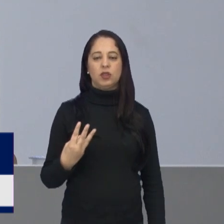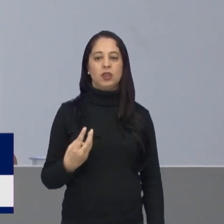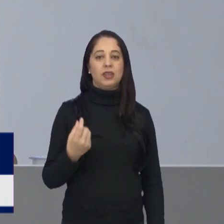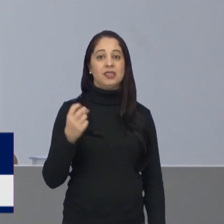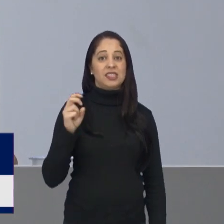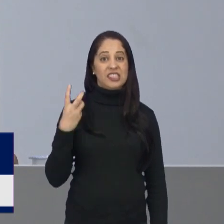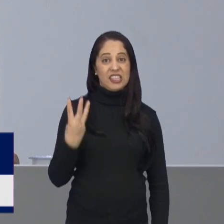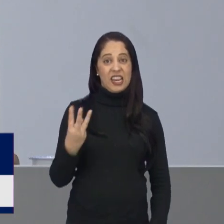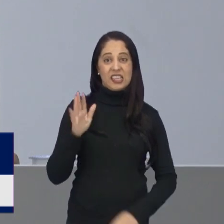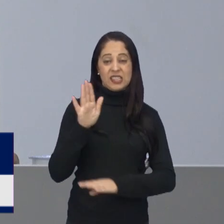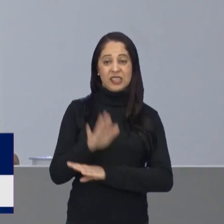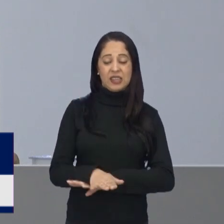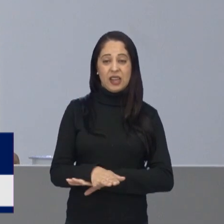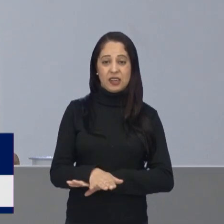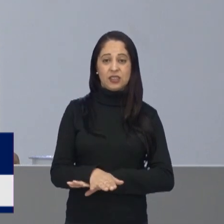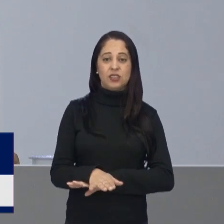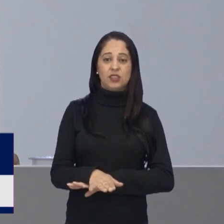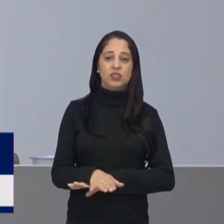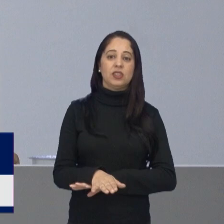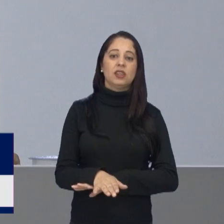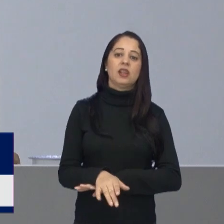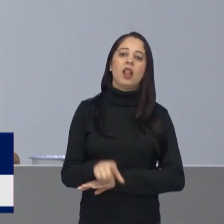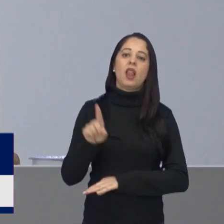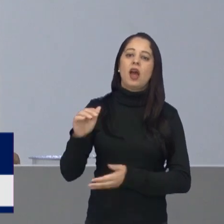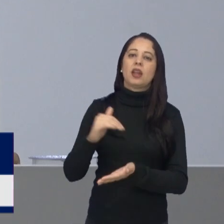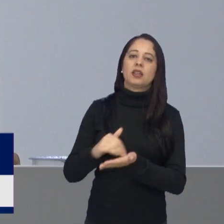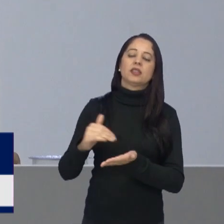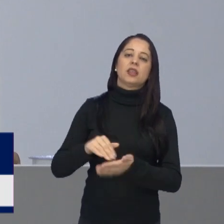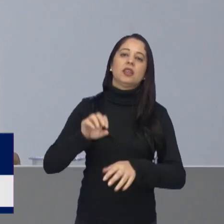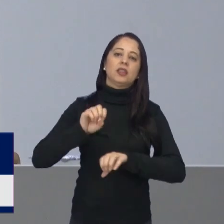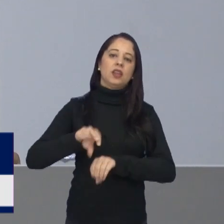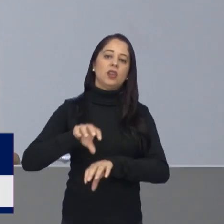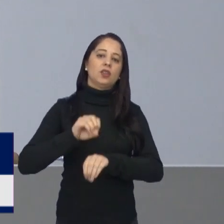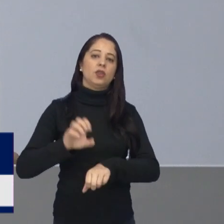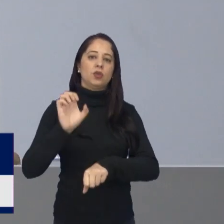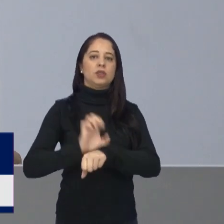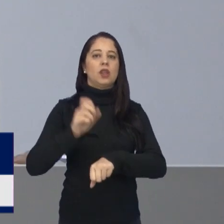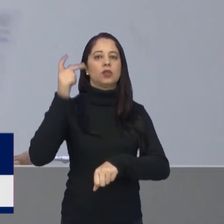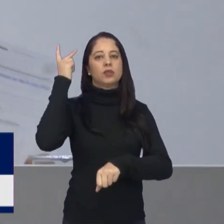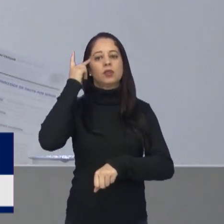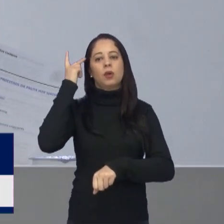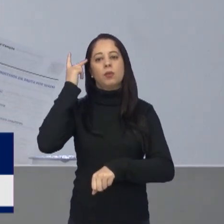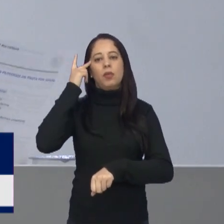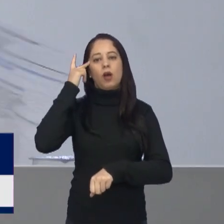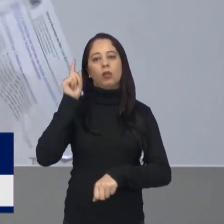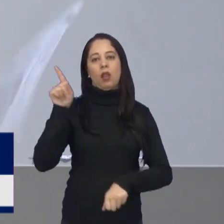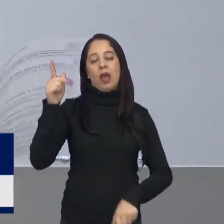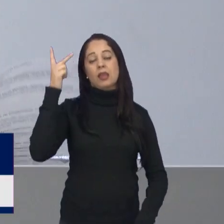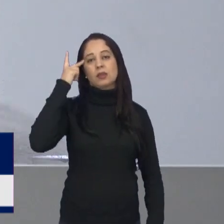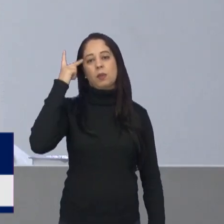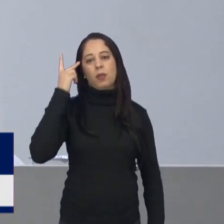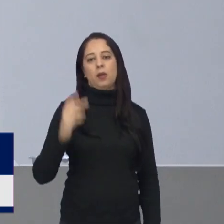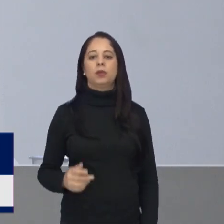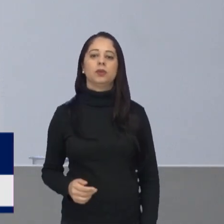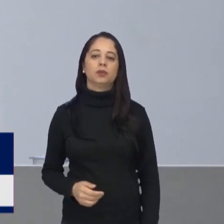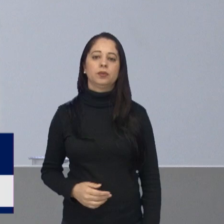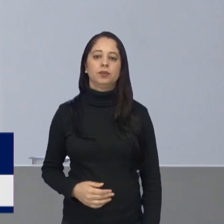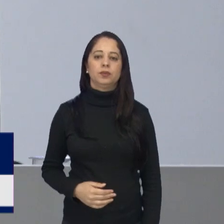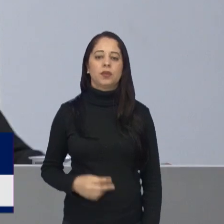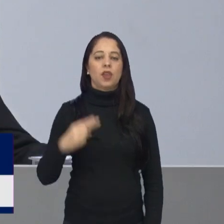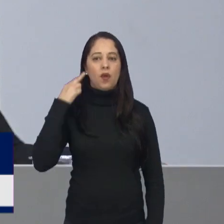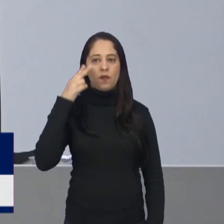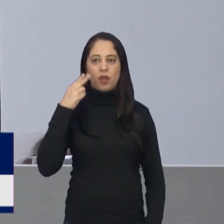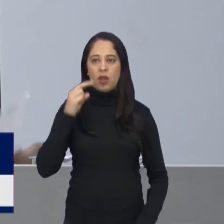15 horas, em reunião da Secretaria de Educação do Estado de São Paulo, em São Paulo.